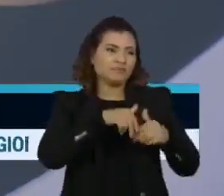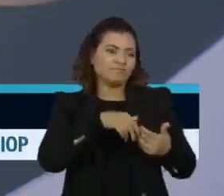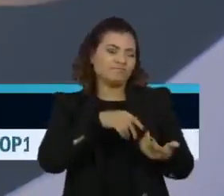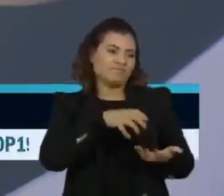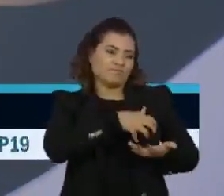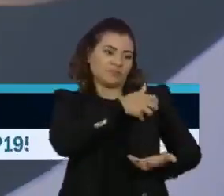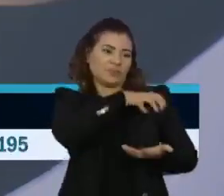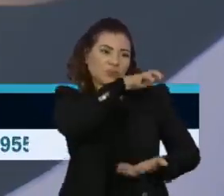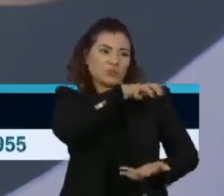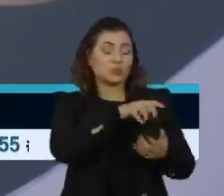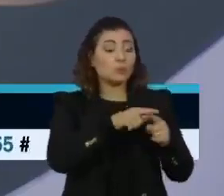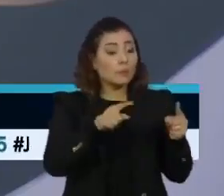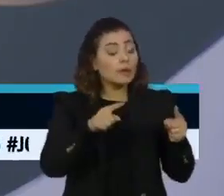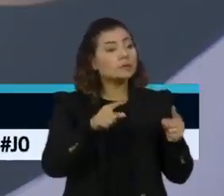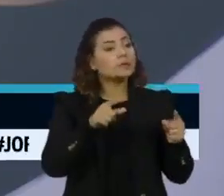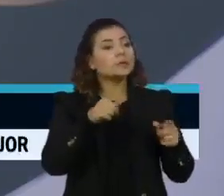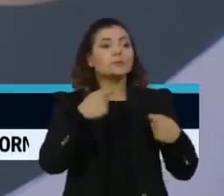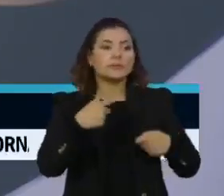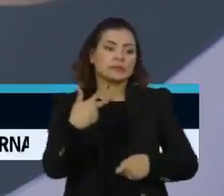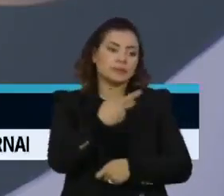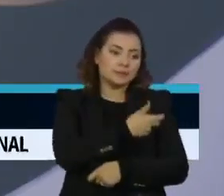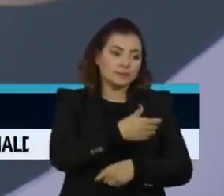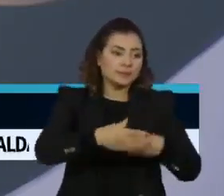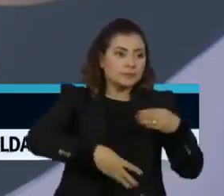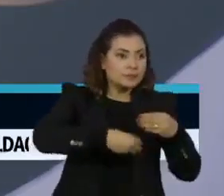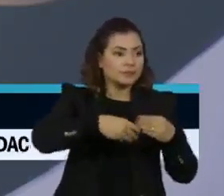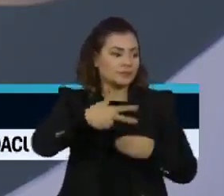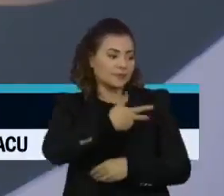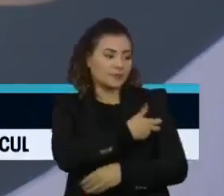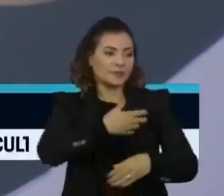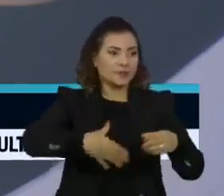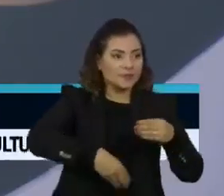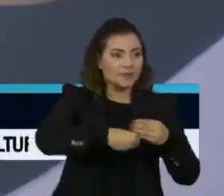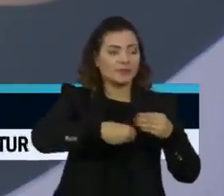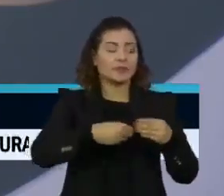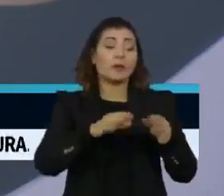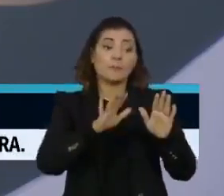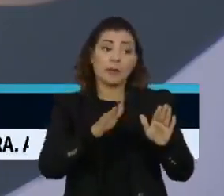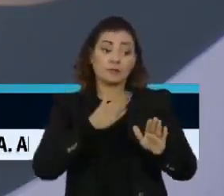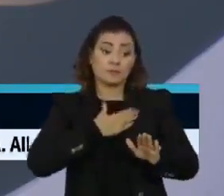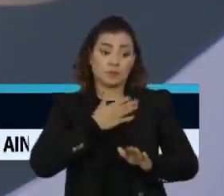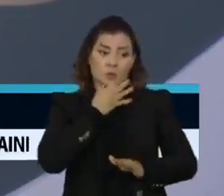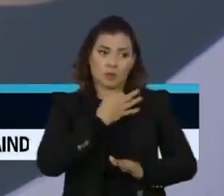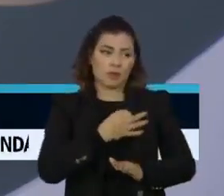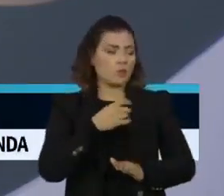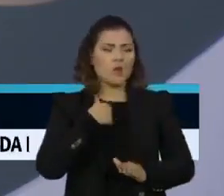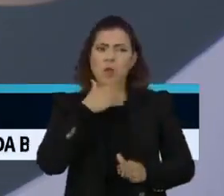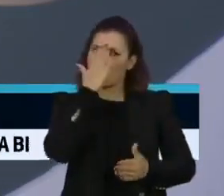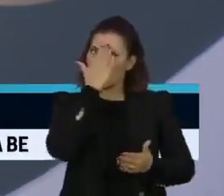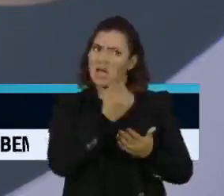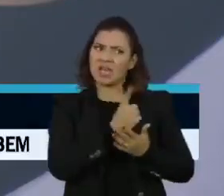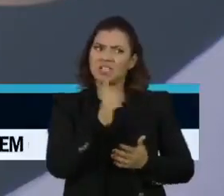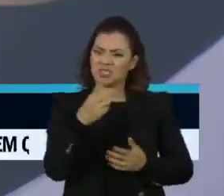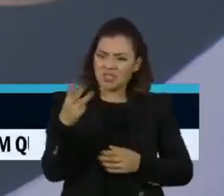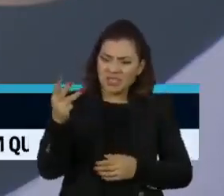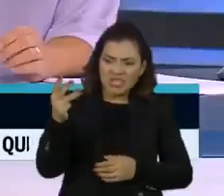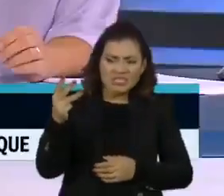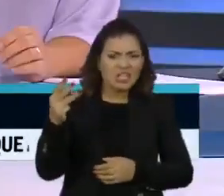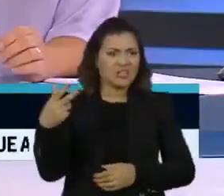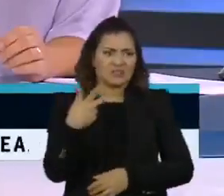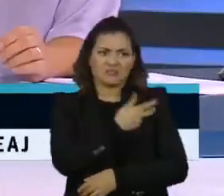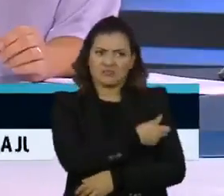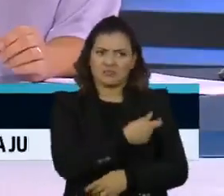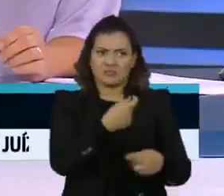envelhecimento e sistema imune então muitas vezes sexual da doses a mais para ter resposta eu pessoalmente não acredito que uma terceira